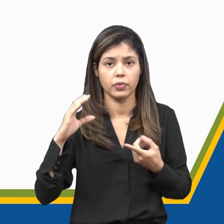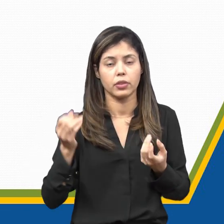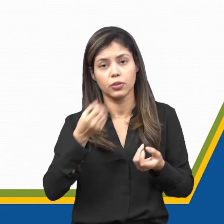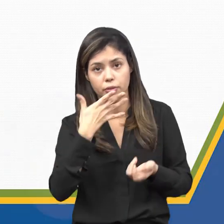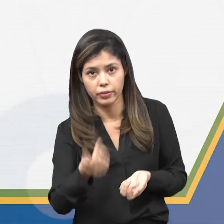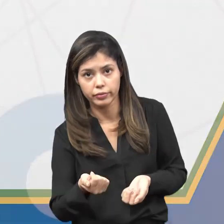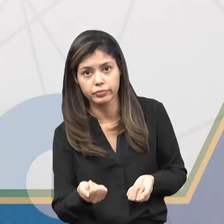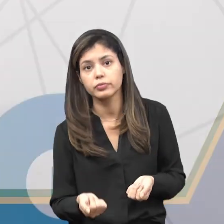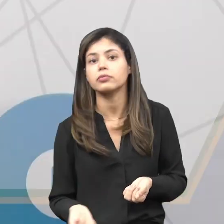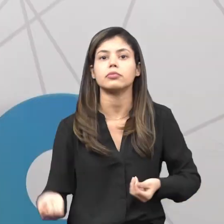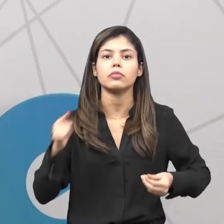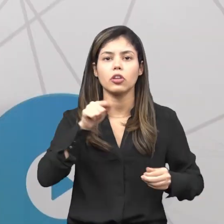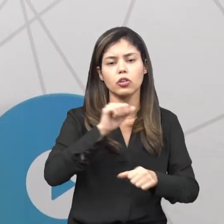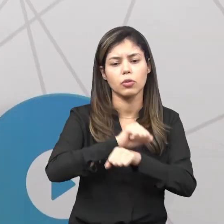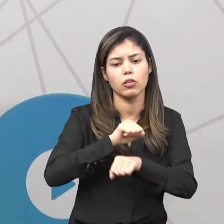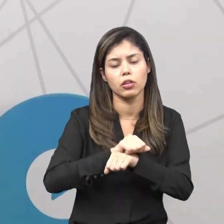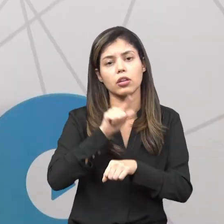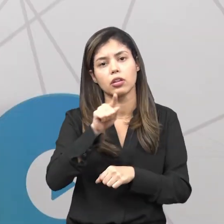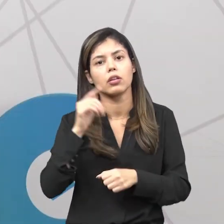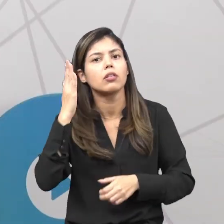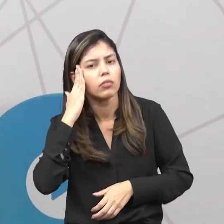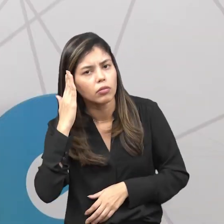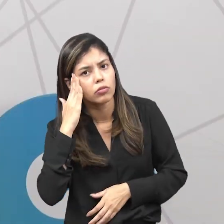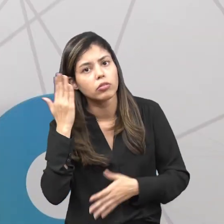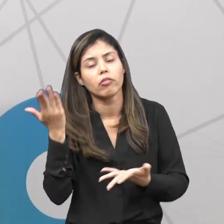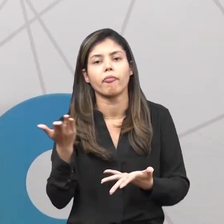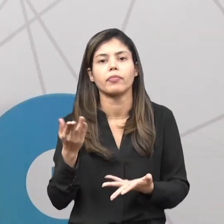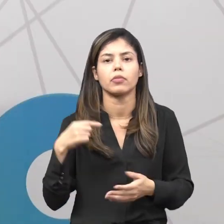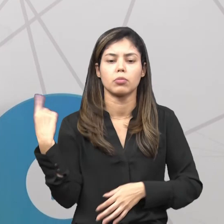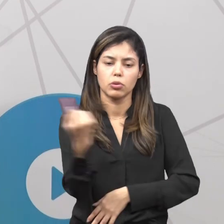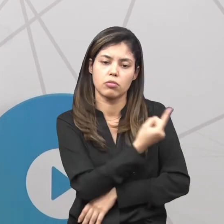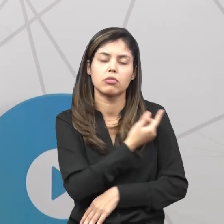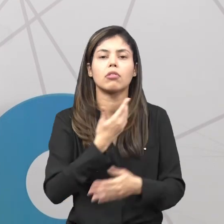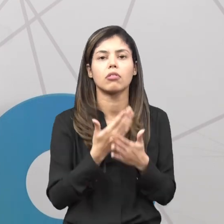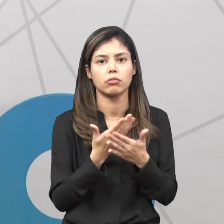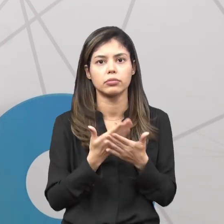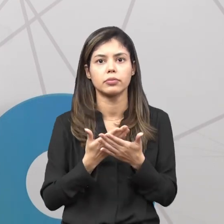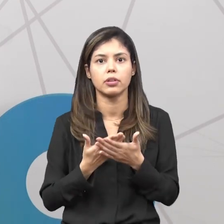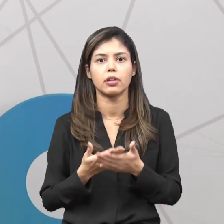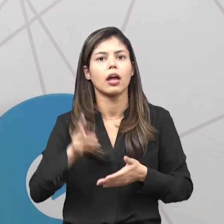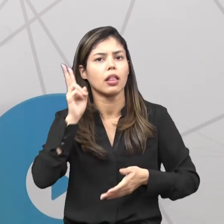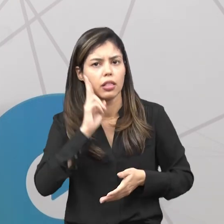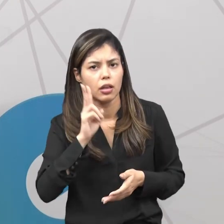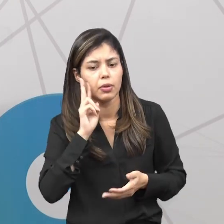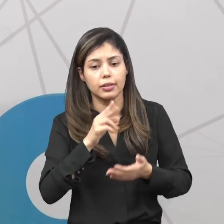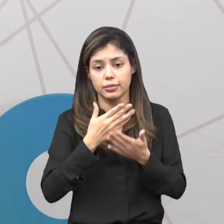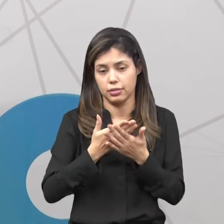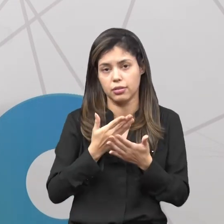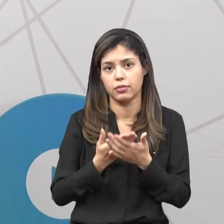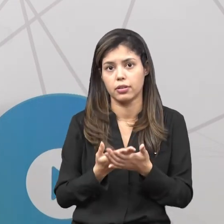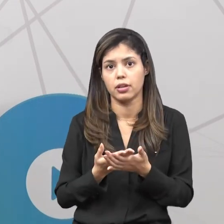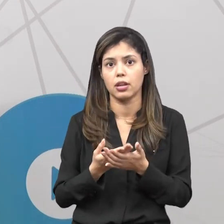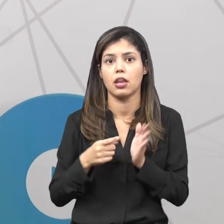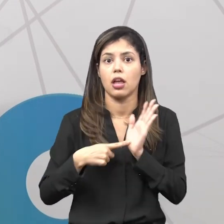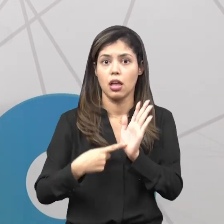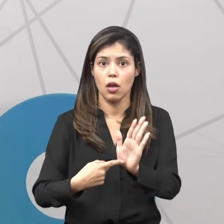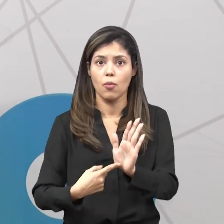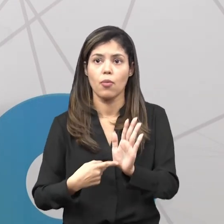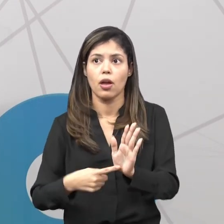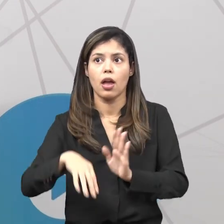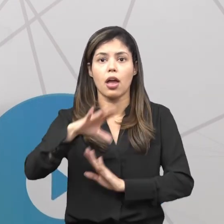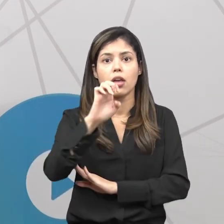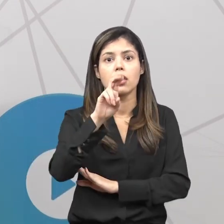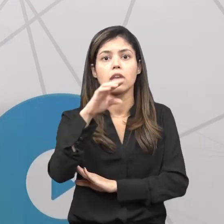C, do incorreto. Tudo bem? Eu espero que vocês tenham entendido sobre a nossa aula. Lembrem que essa aula